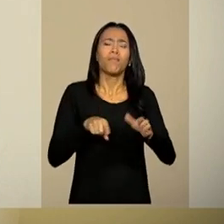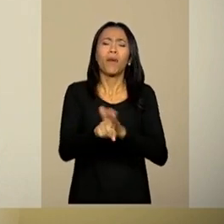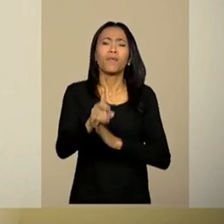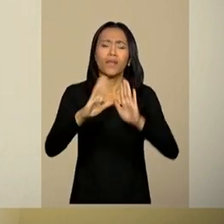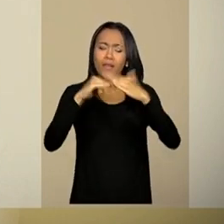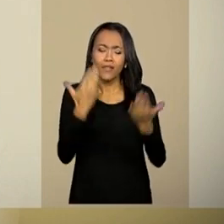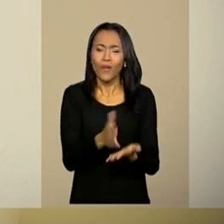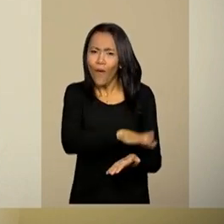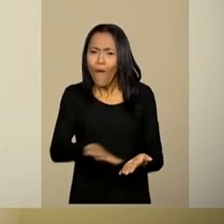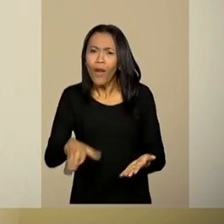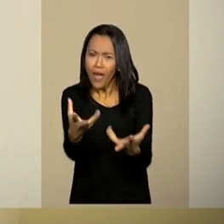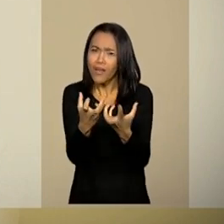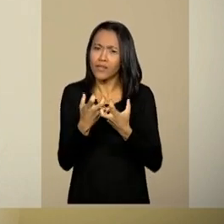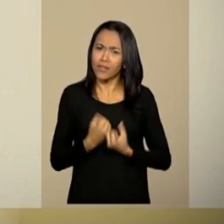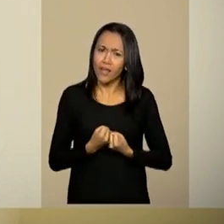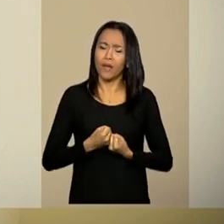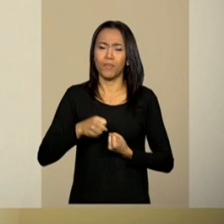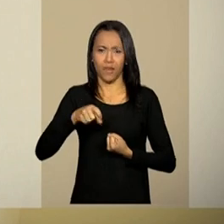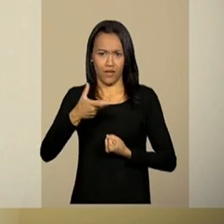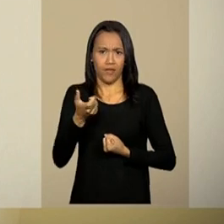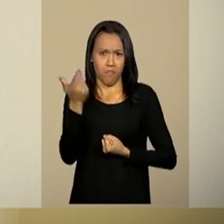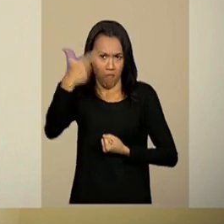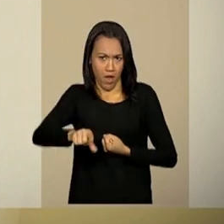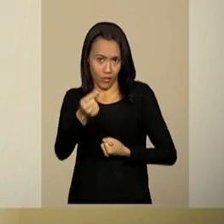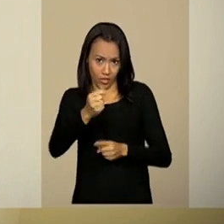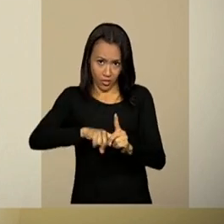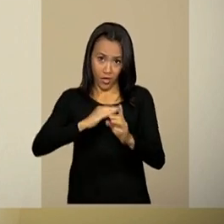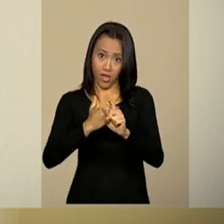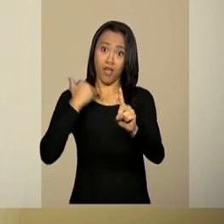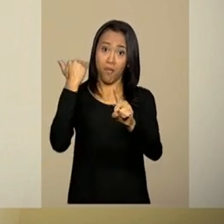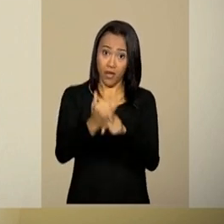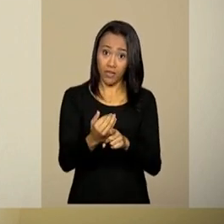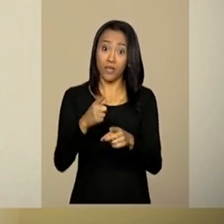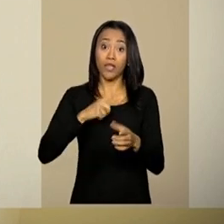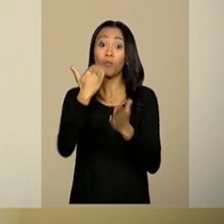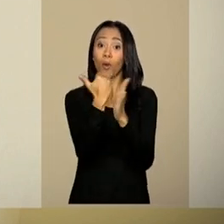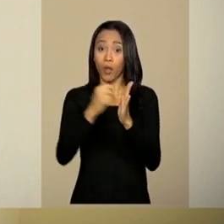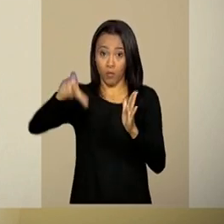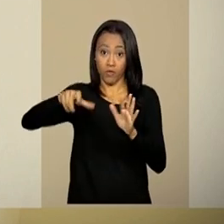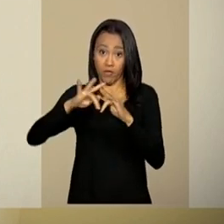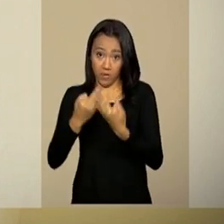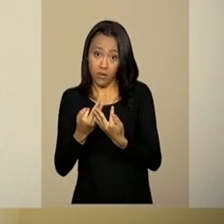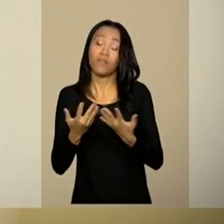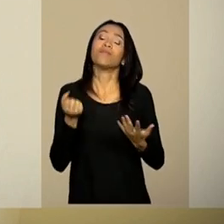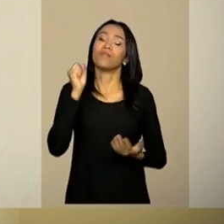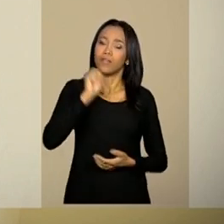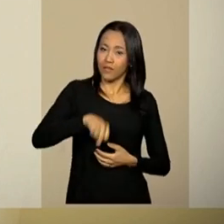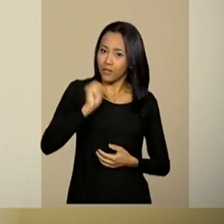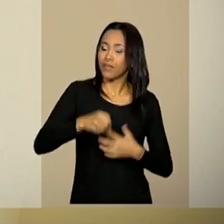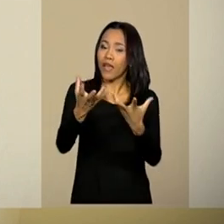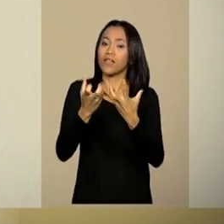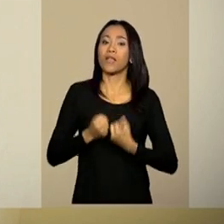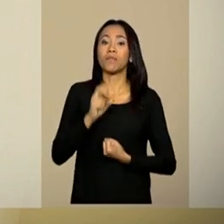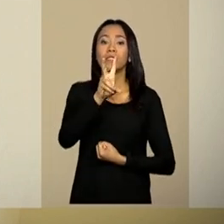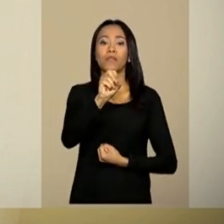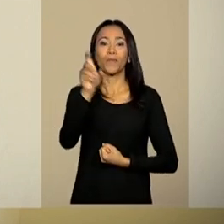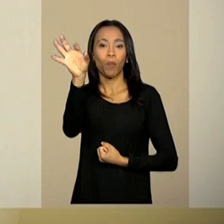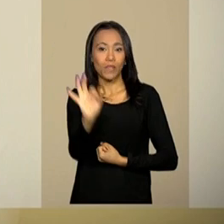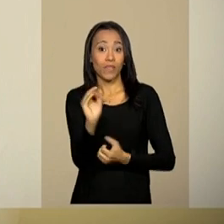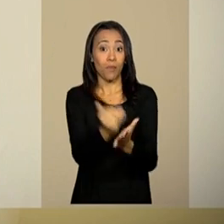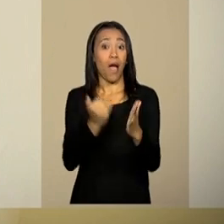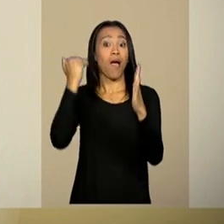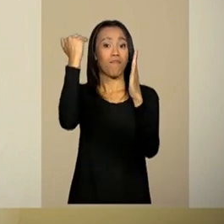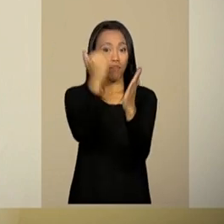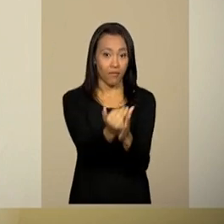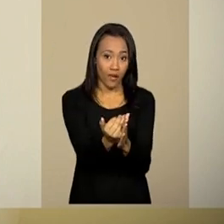crianças do Bolsa Família recebe recursos a mais presidenta recebe sim Luciano a prefeitura recebe 50% a mais